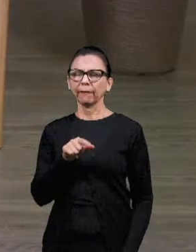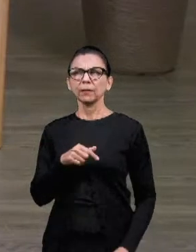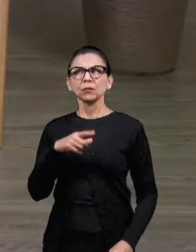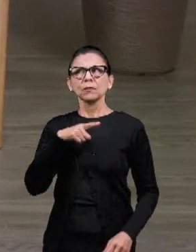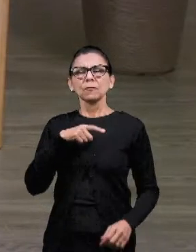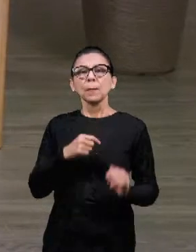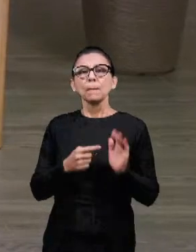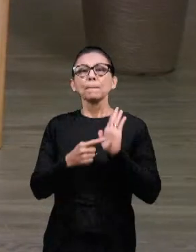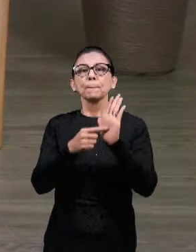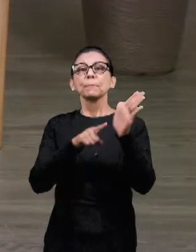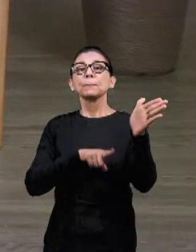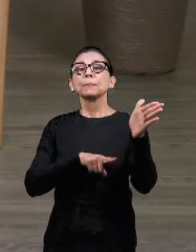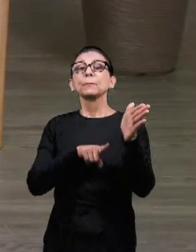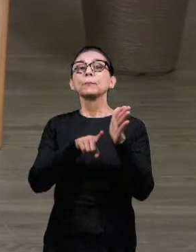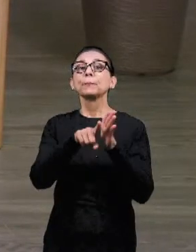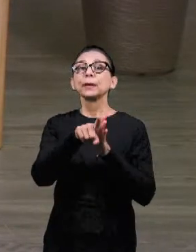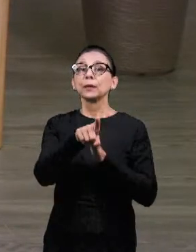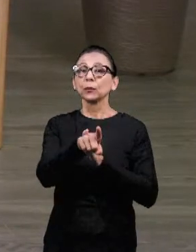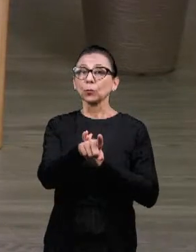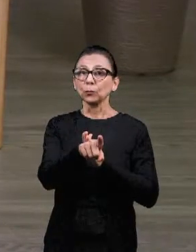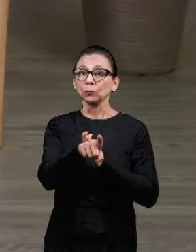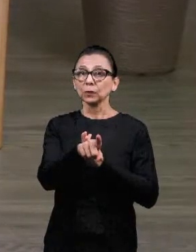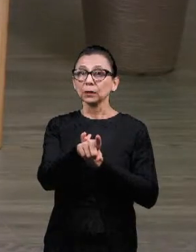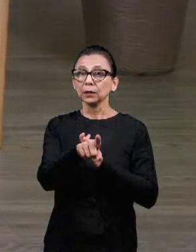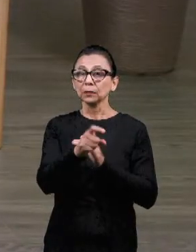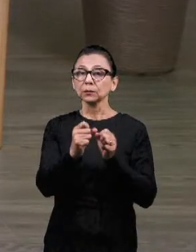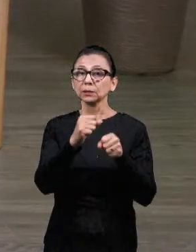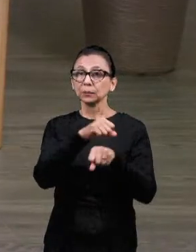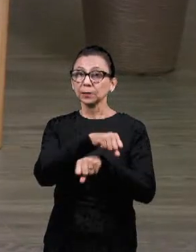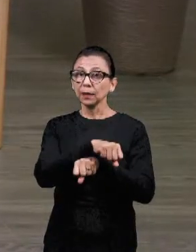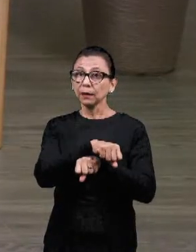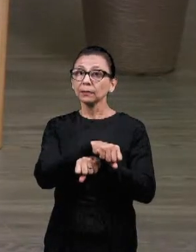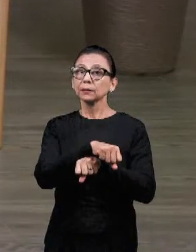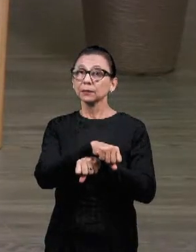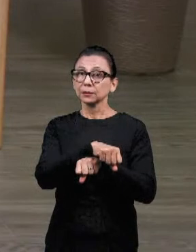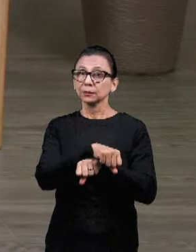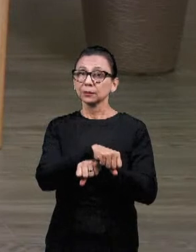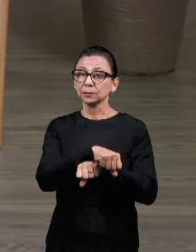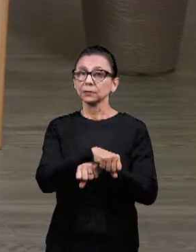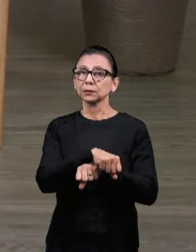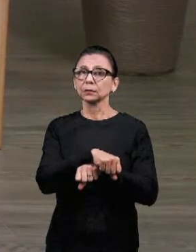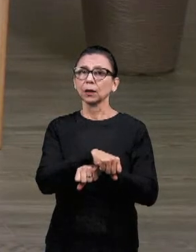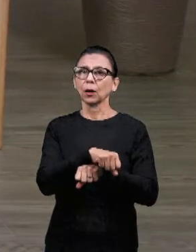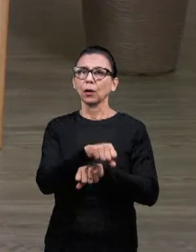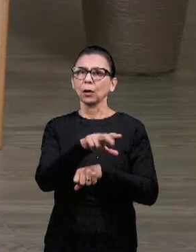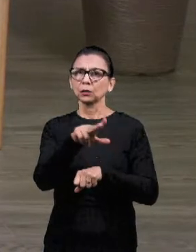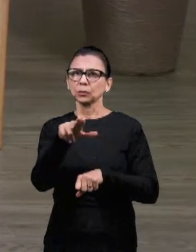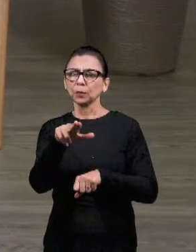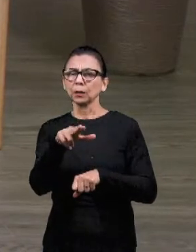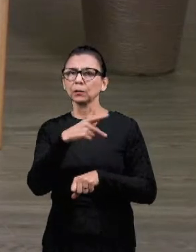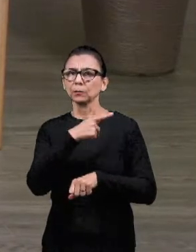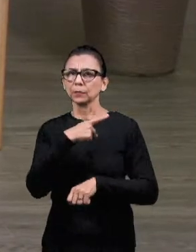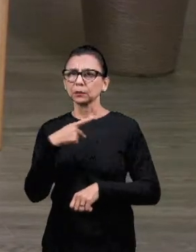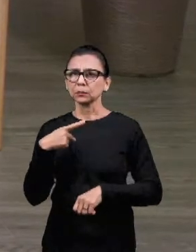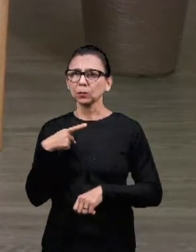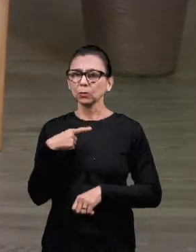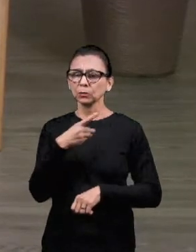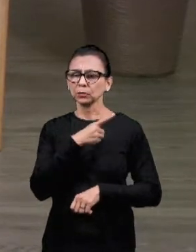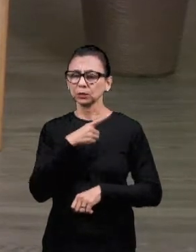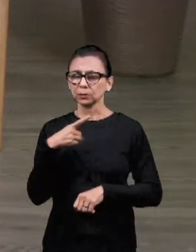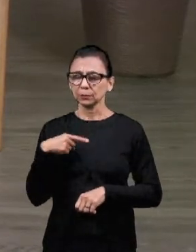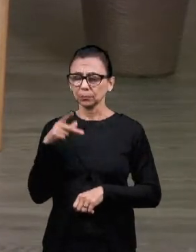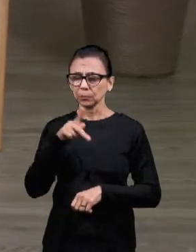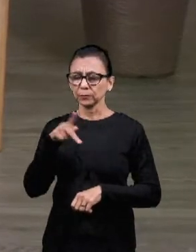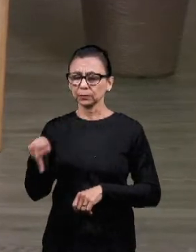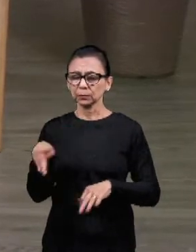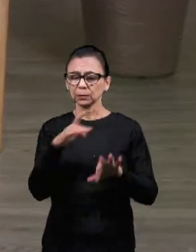ser respondida neste seminário. Então, os irmãos, pastores, diáconos, professores de Escola Bíblica Dominical, que